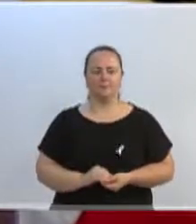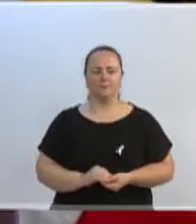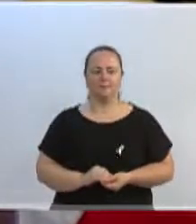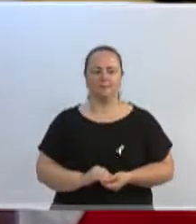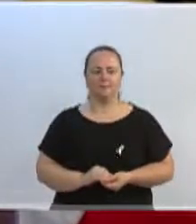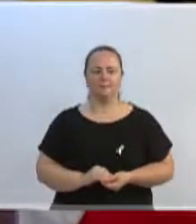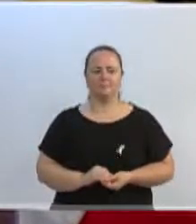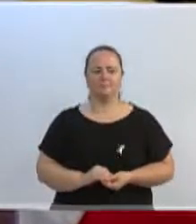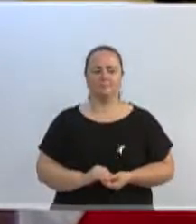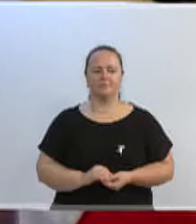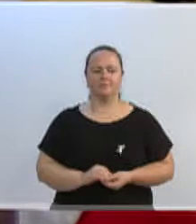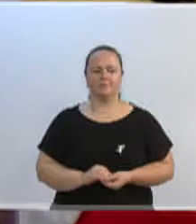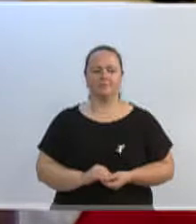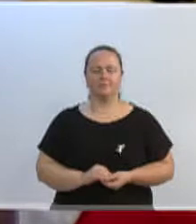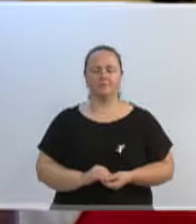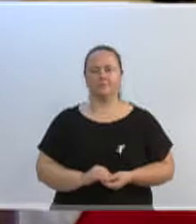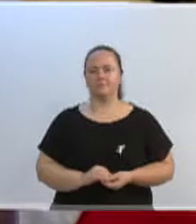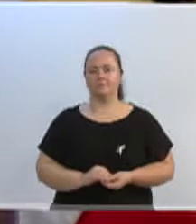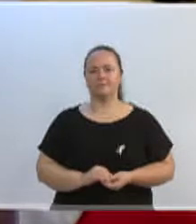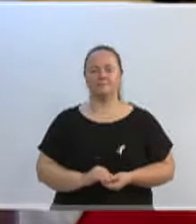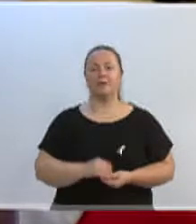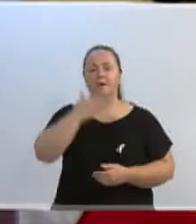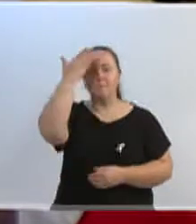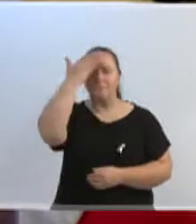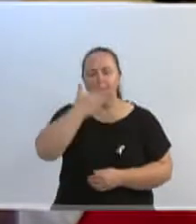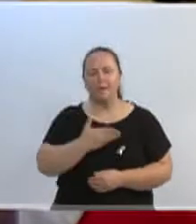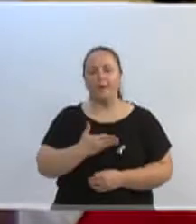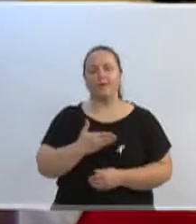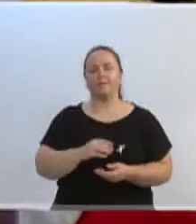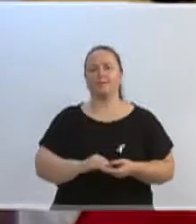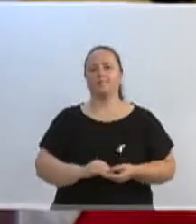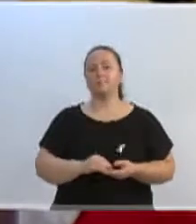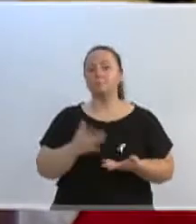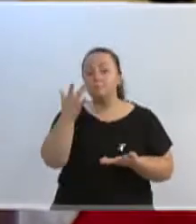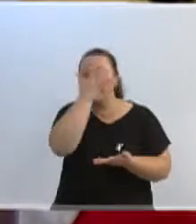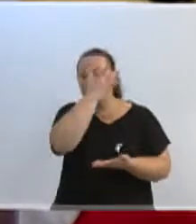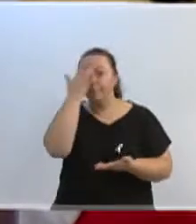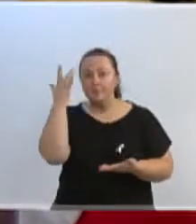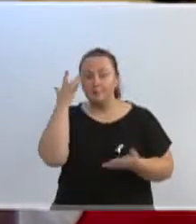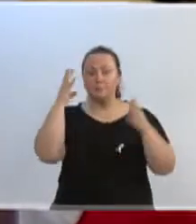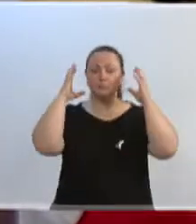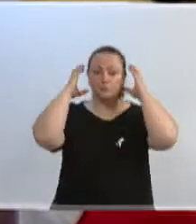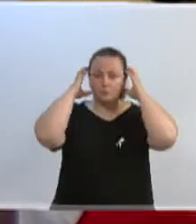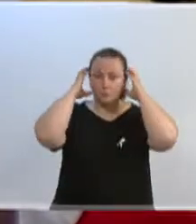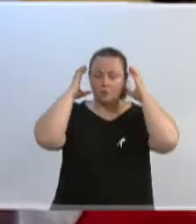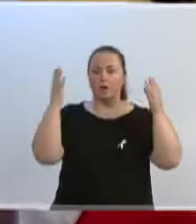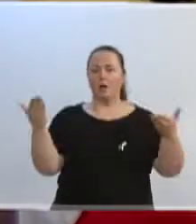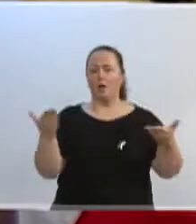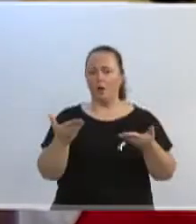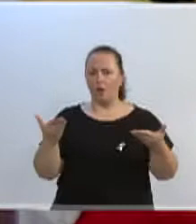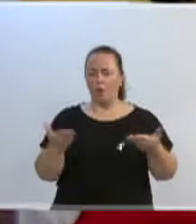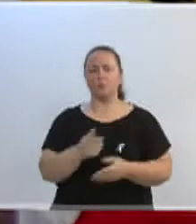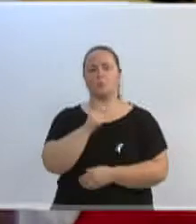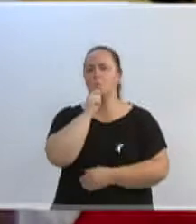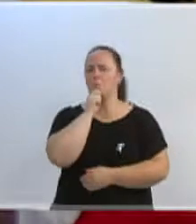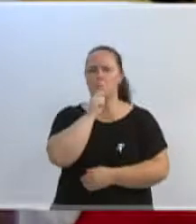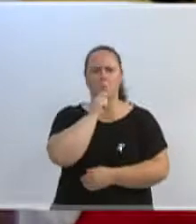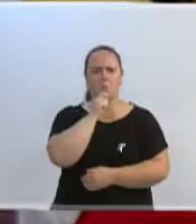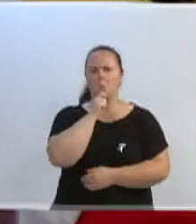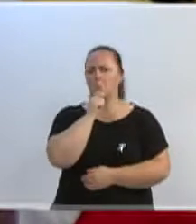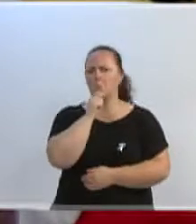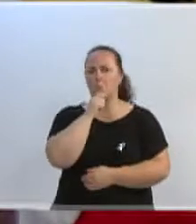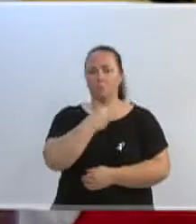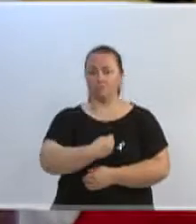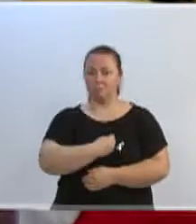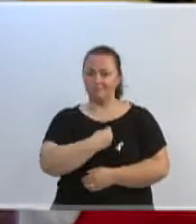é comprovado através de exames. Então, essas pessoas que passaram pelo exame, hoje nós não sabemos se ela está